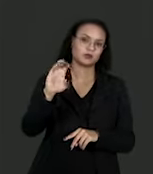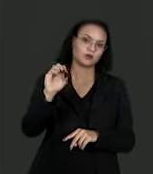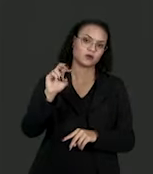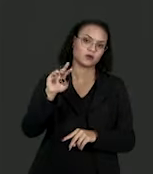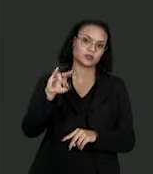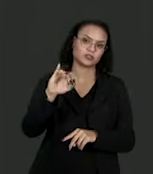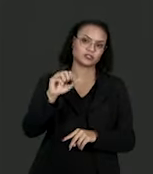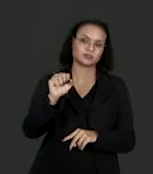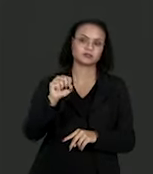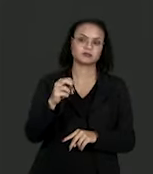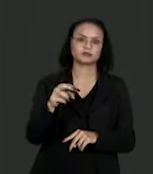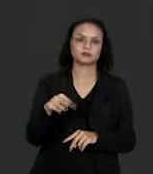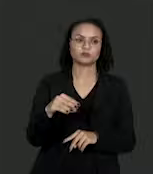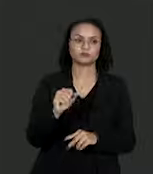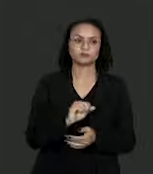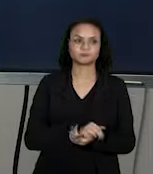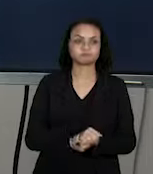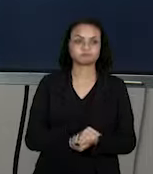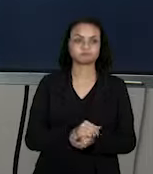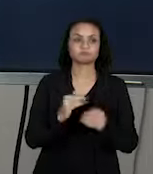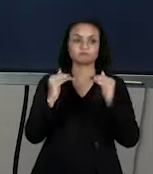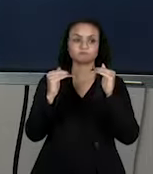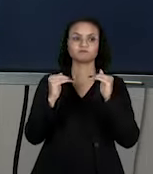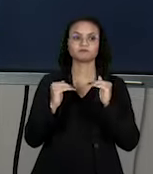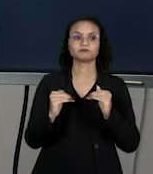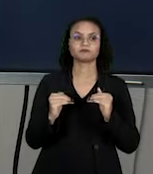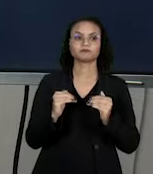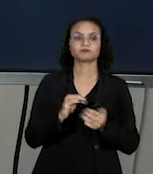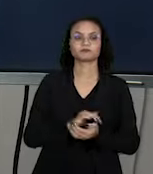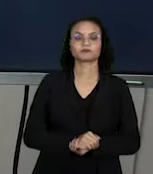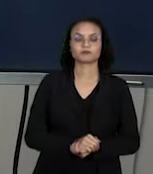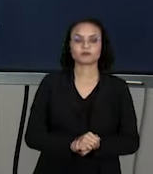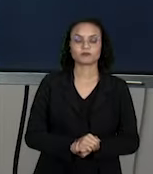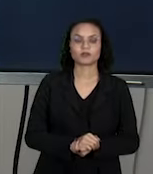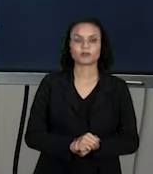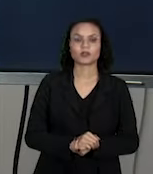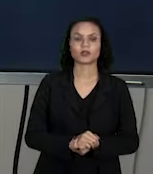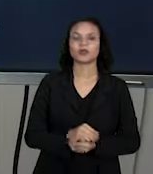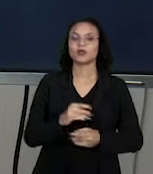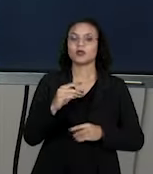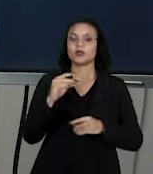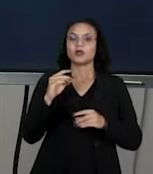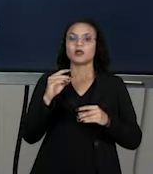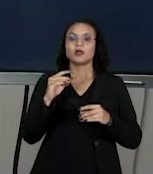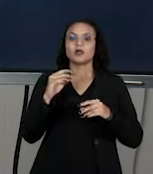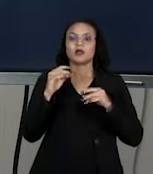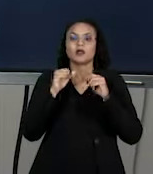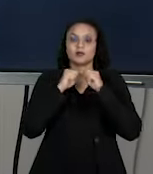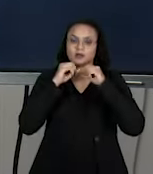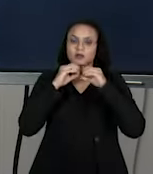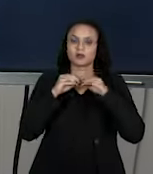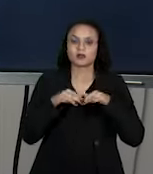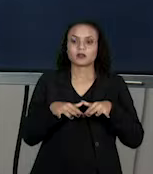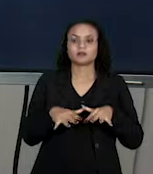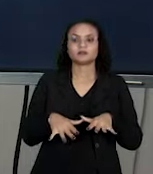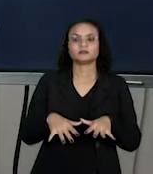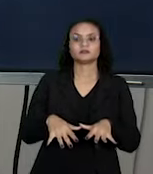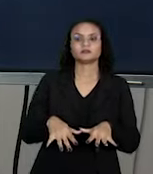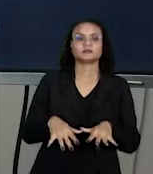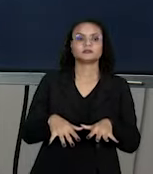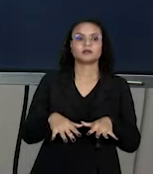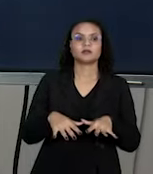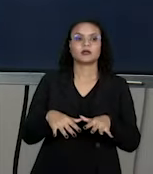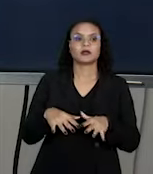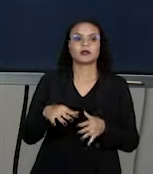ficam acima dos rins. Elas respondem aos níveis de açúcar e de sal. Elas vão produzir